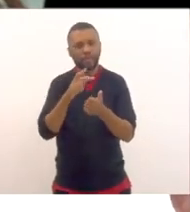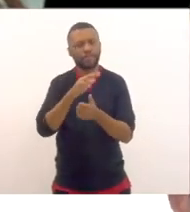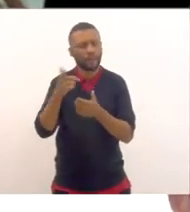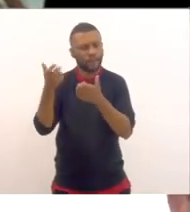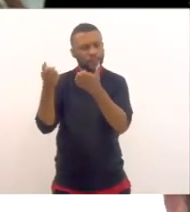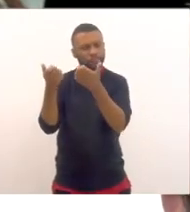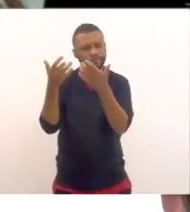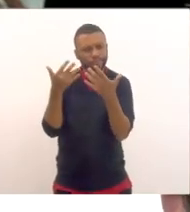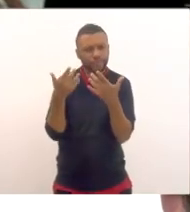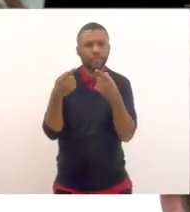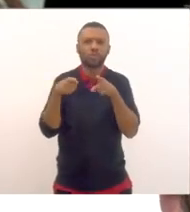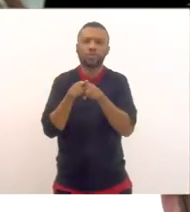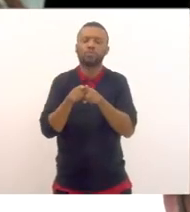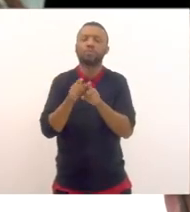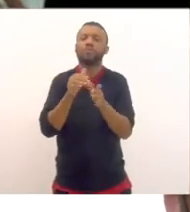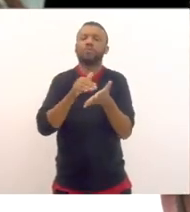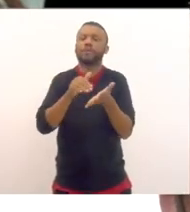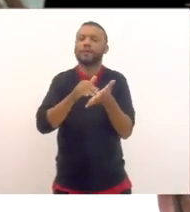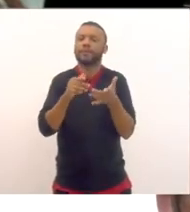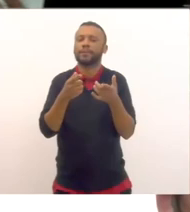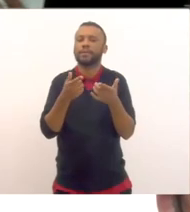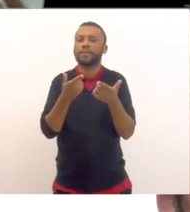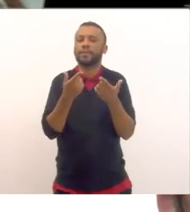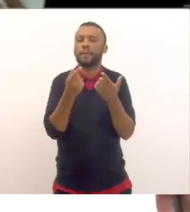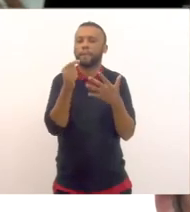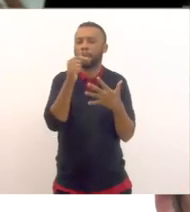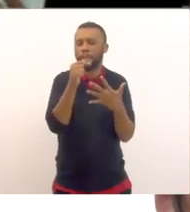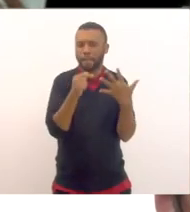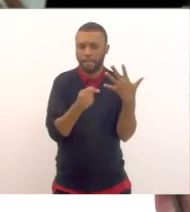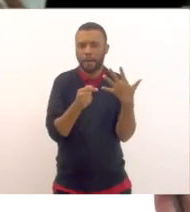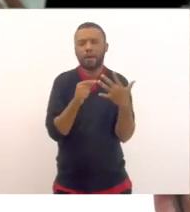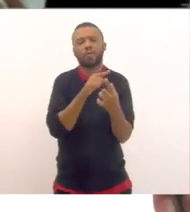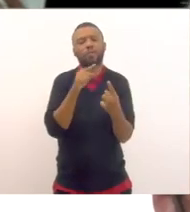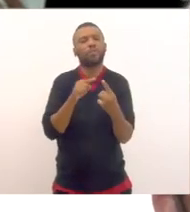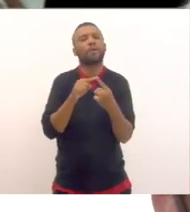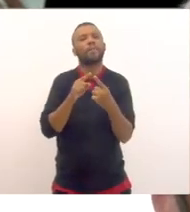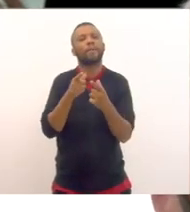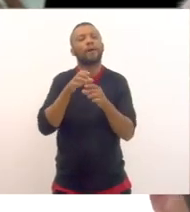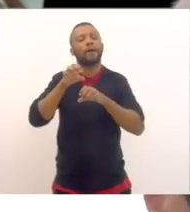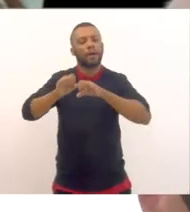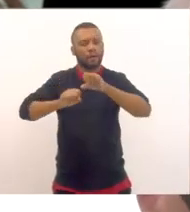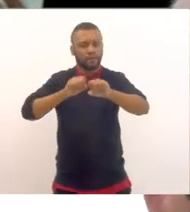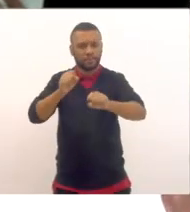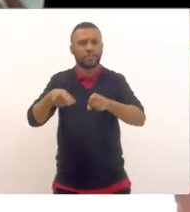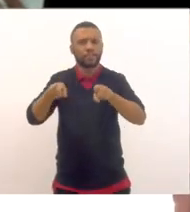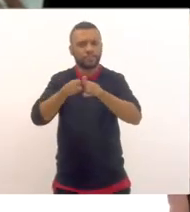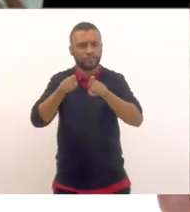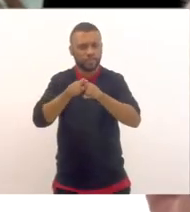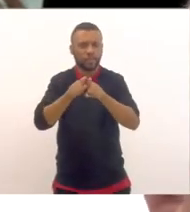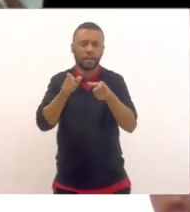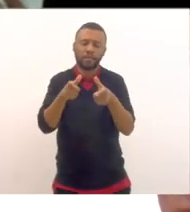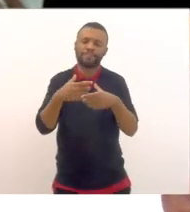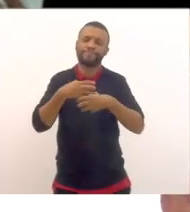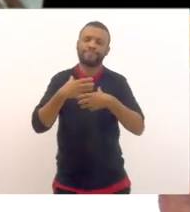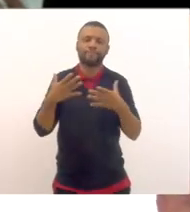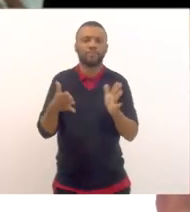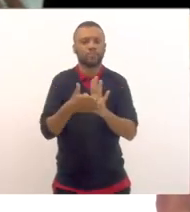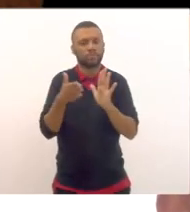junto com as outras secretarias para buscar até e considerada também a louvável